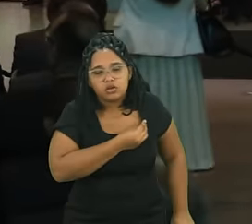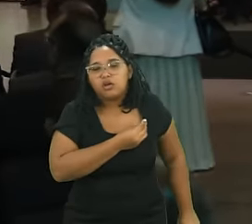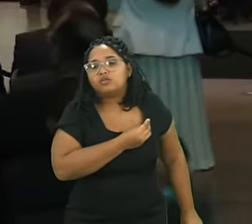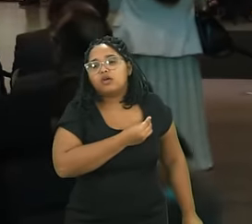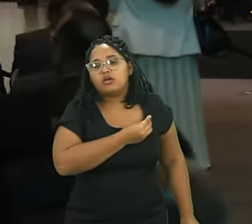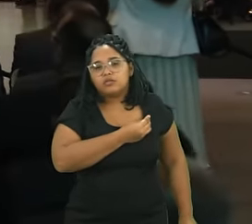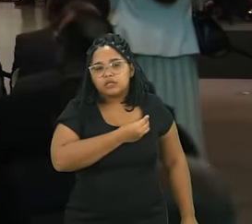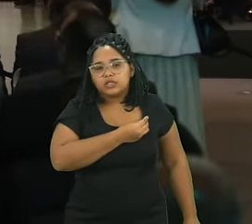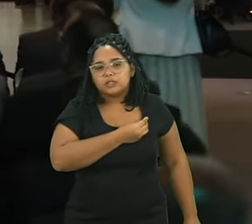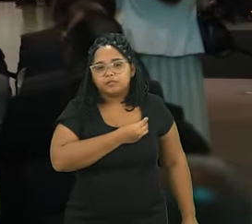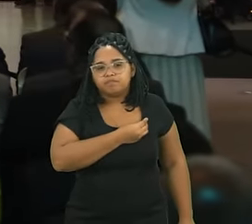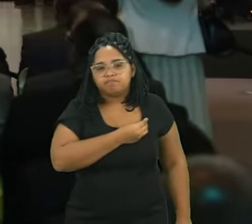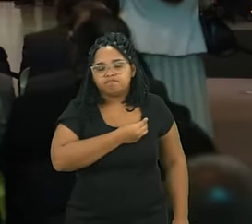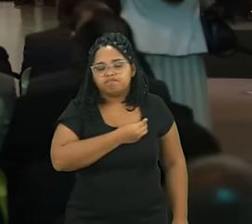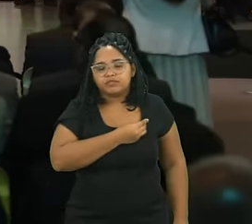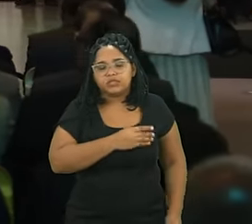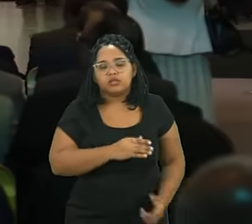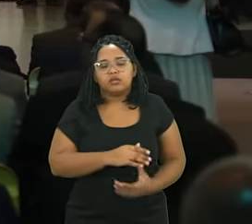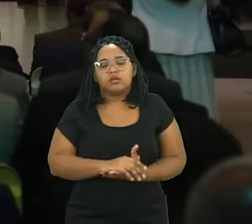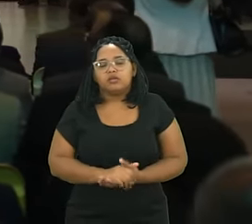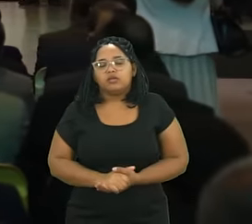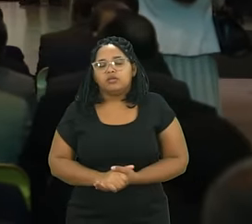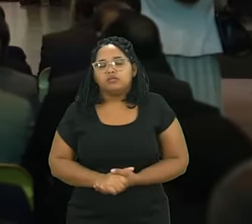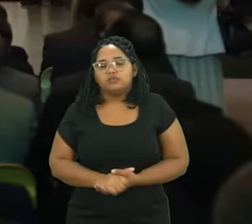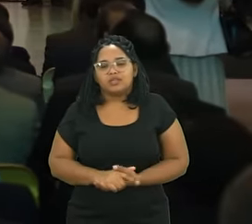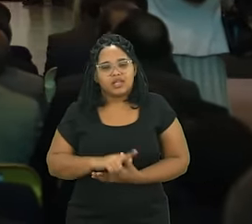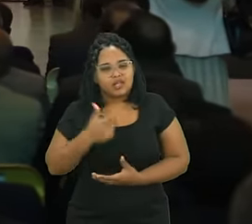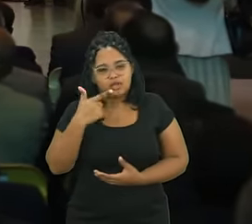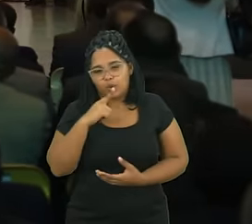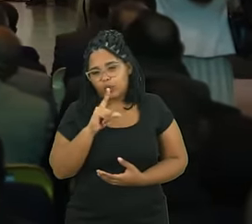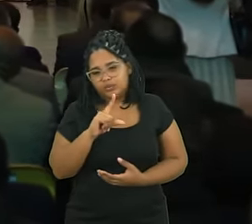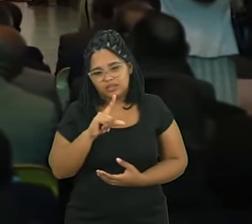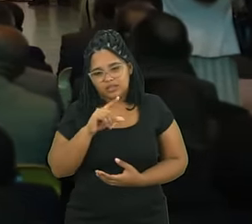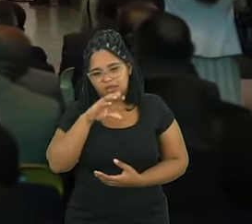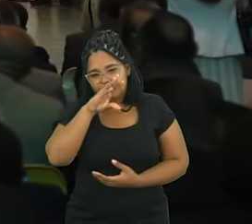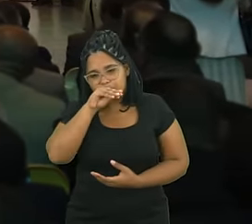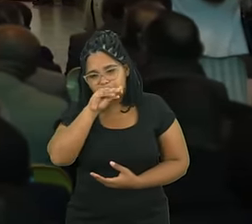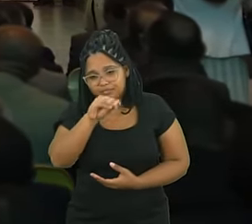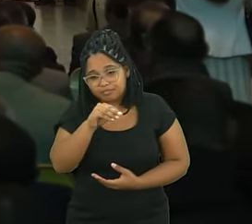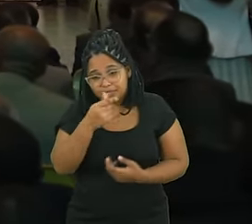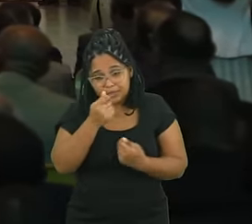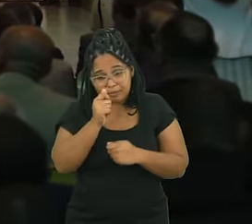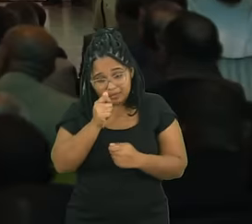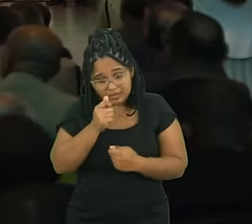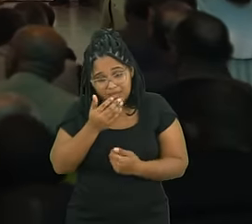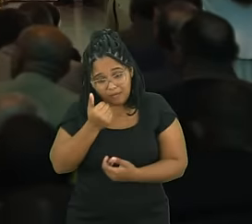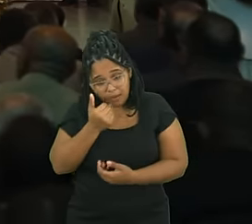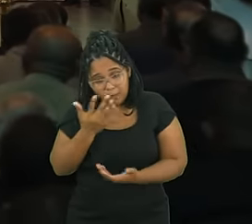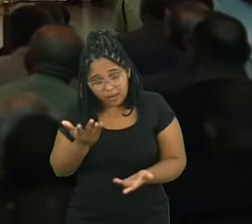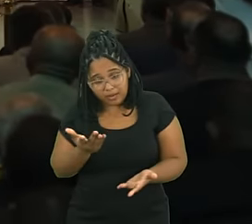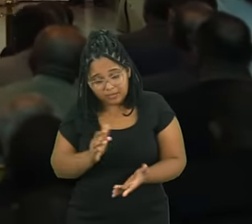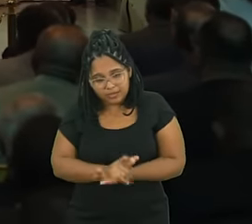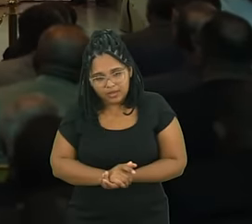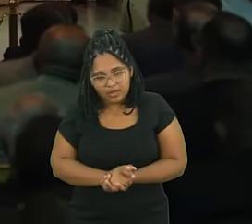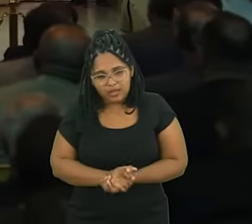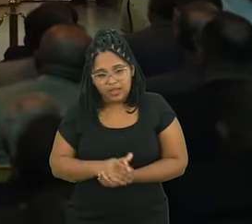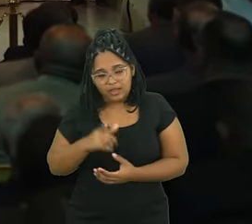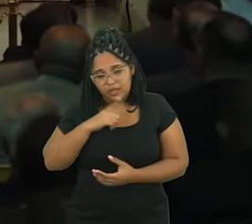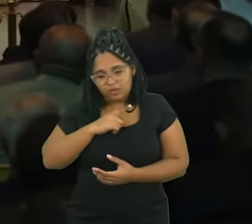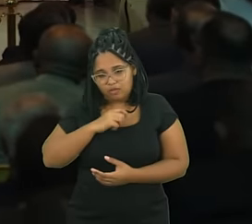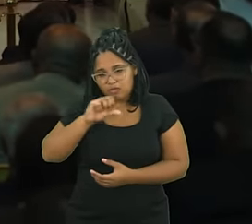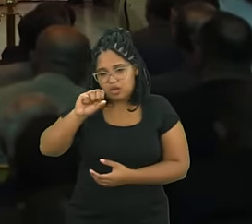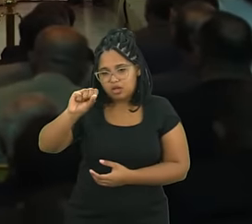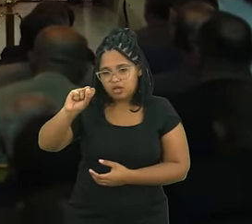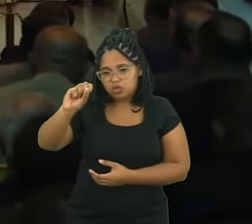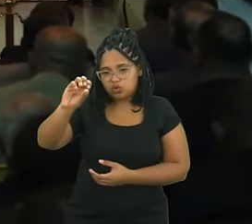Irmãos, e realmente ele não estava engolindo mais. Ele precisava se alimentar. Foi colocada uma sonda no seu abdômen.